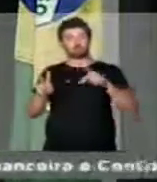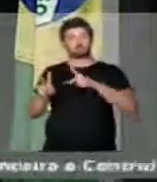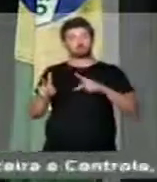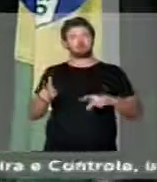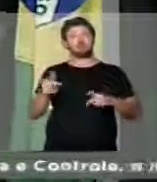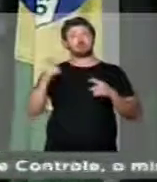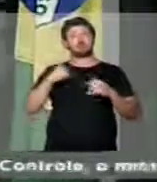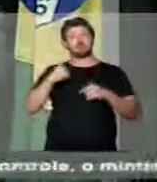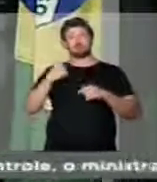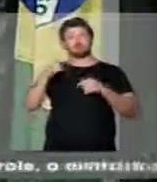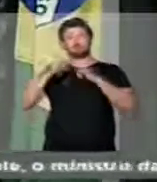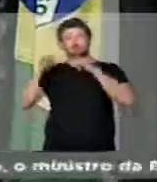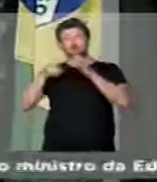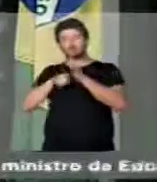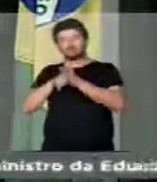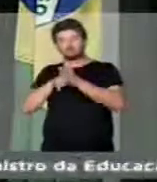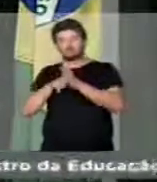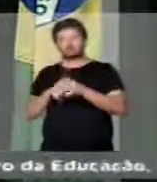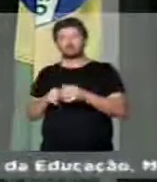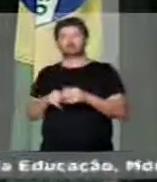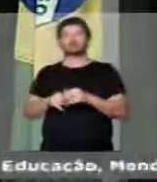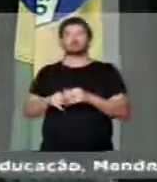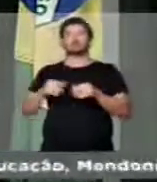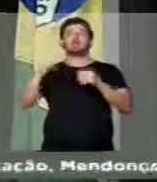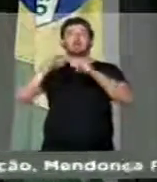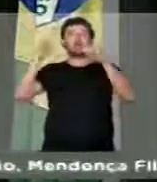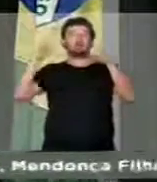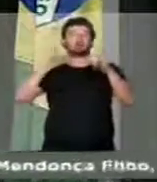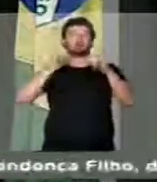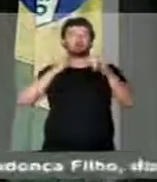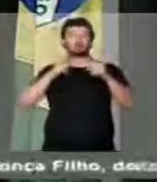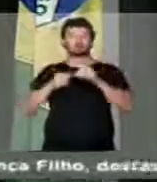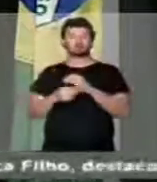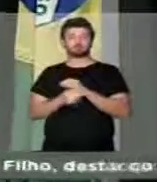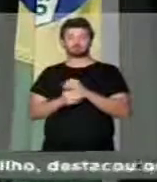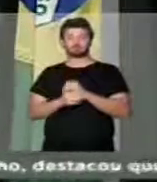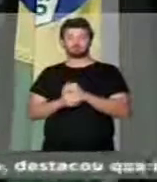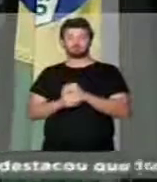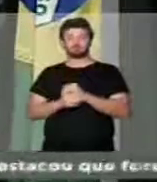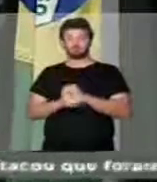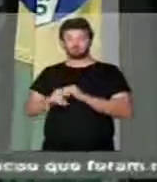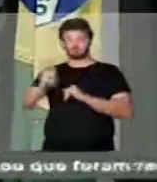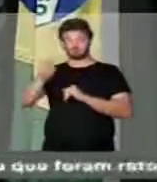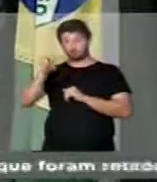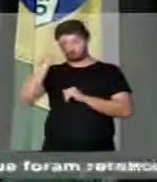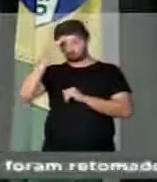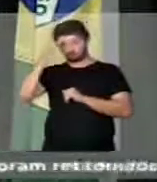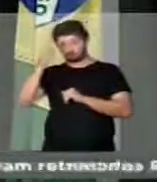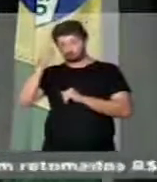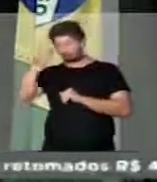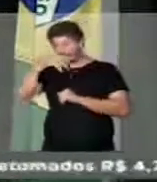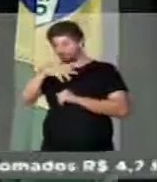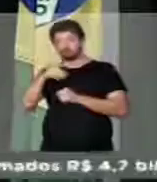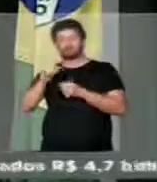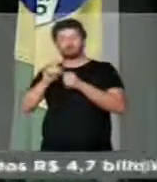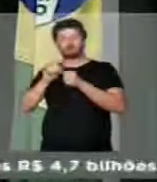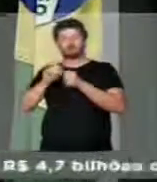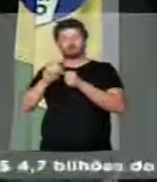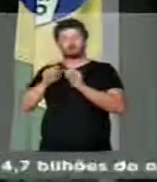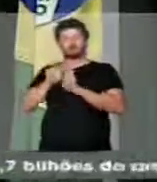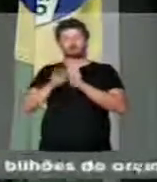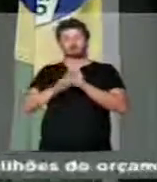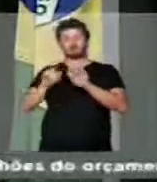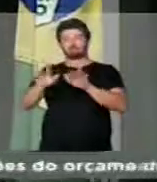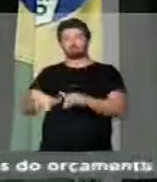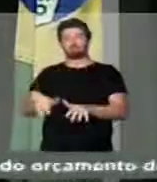sobre a campanha suja, diz Gaudêncio Torquato. Os mais de 50 radicais desfiaram uma torrente de textos mal